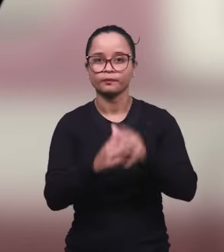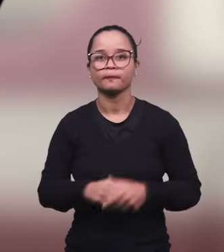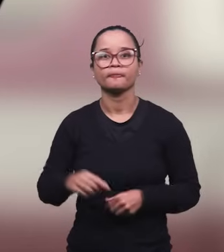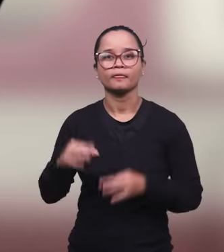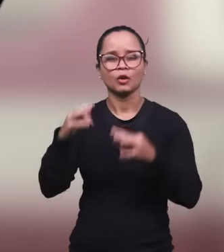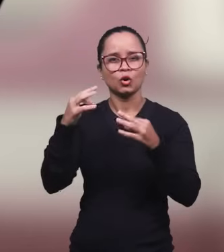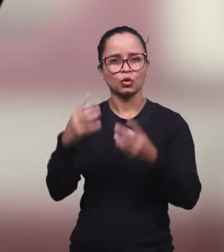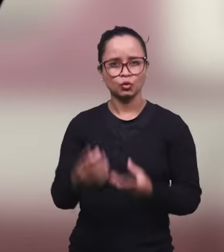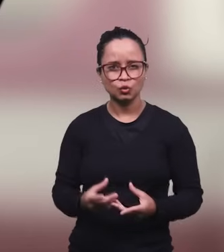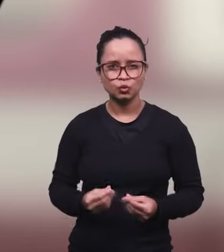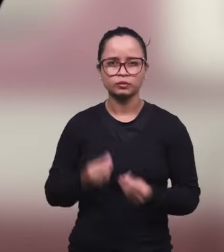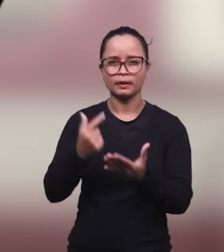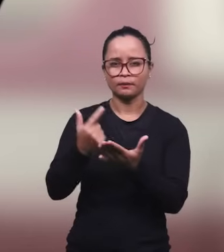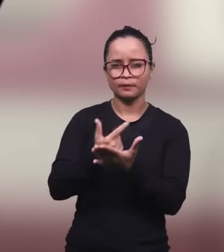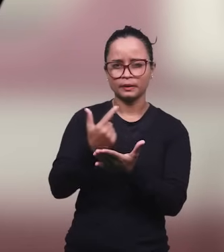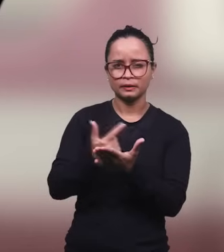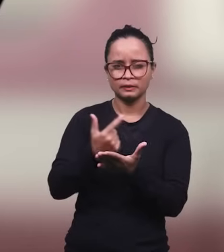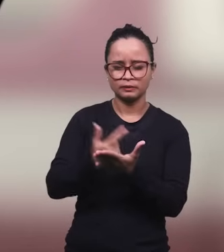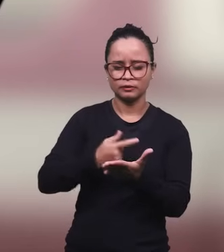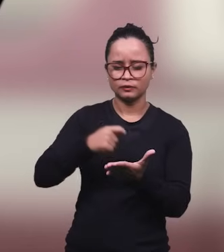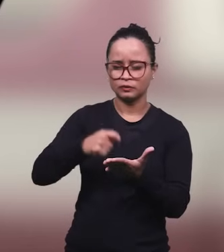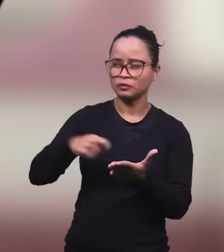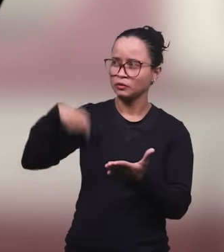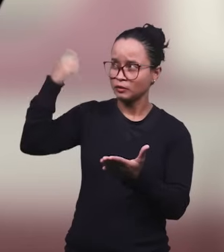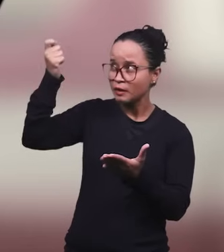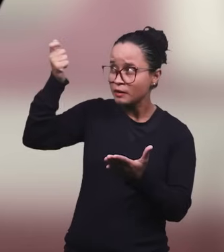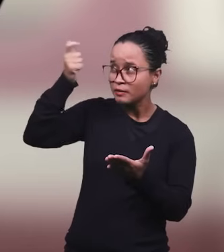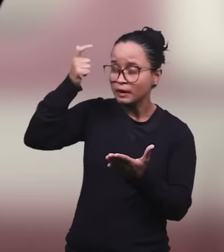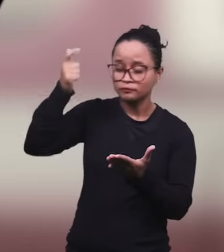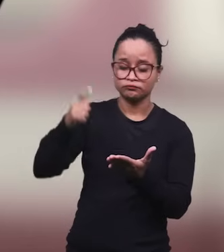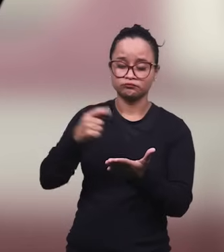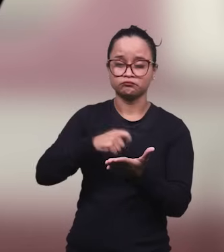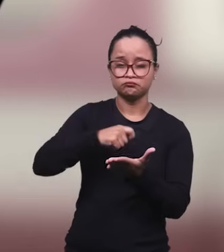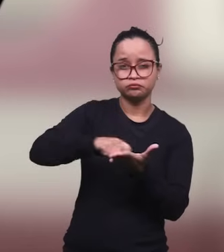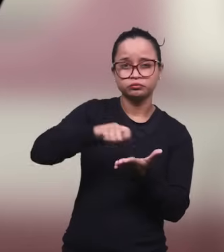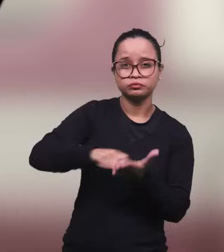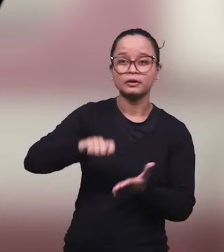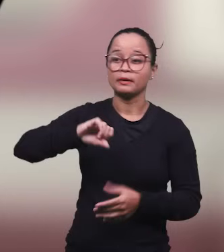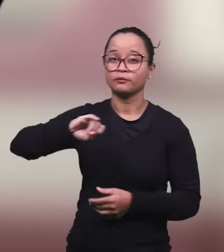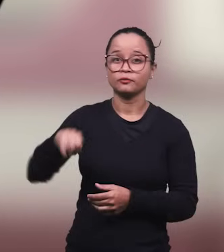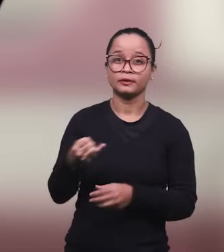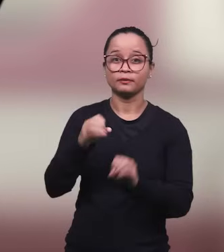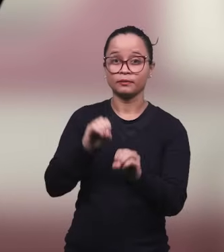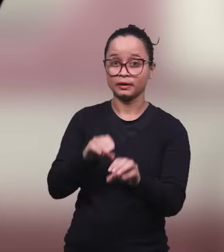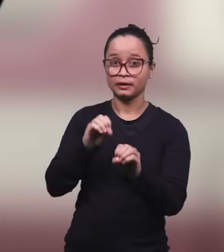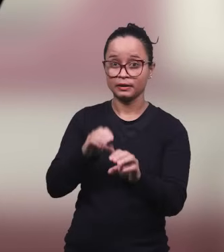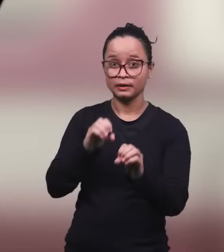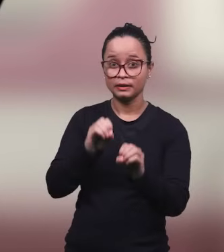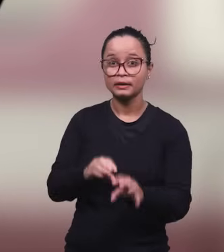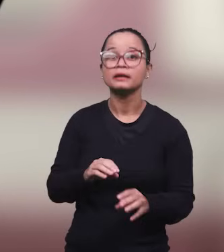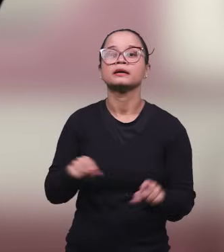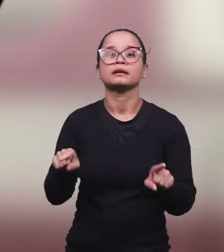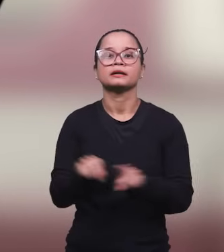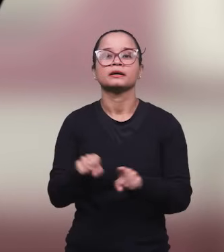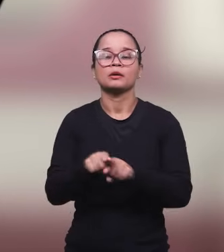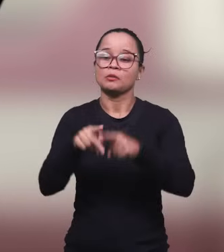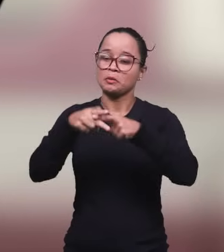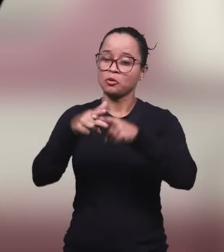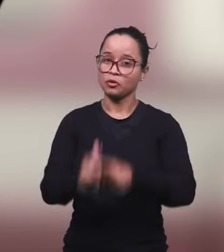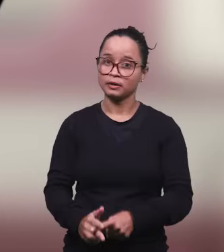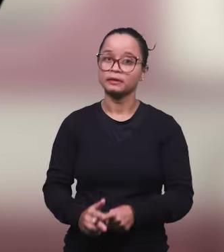toda escritura divinamente inspirada é proveitosa para ensinar, para redarguir,